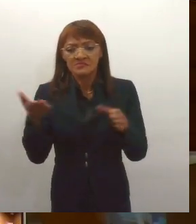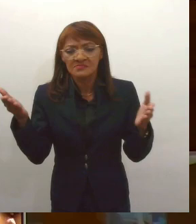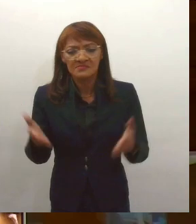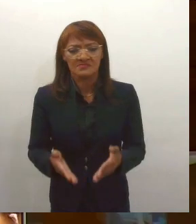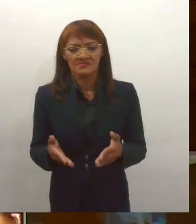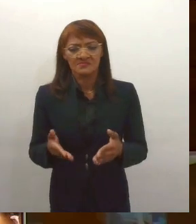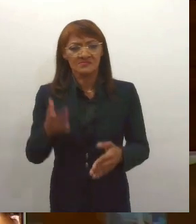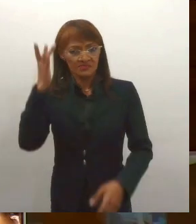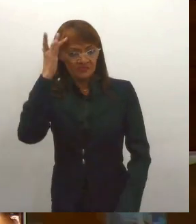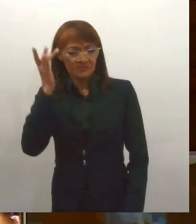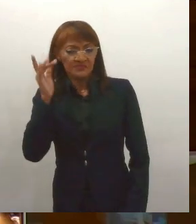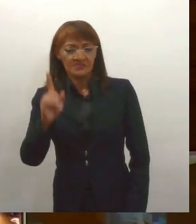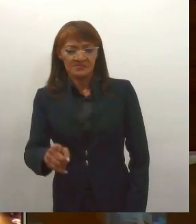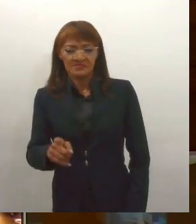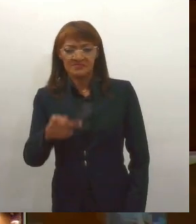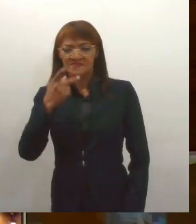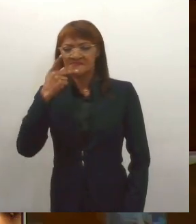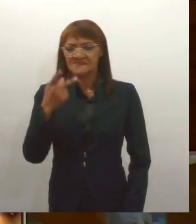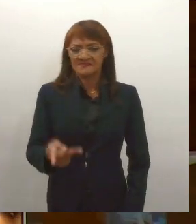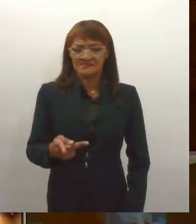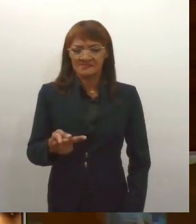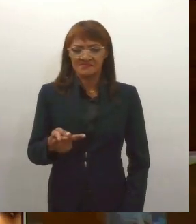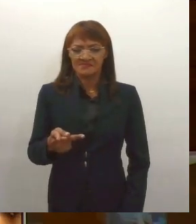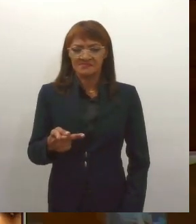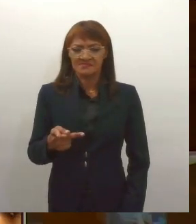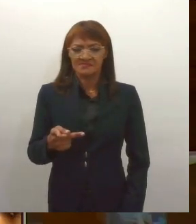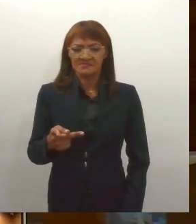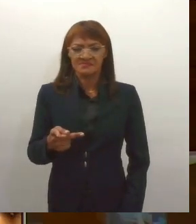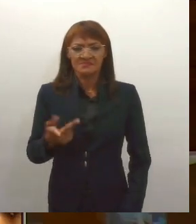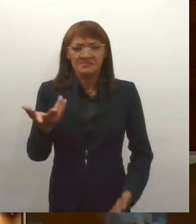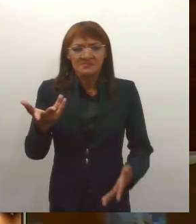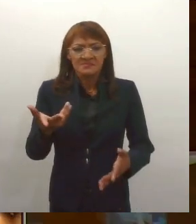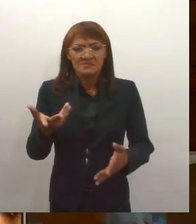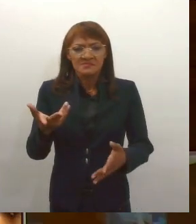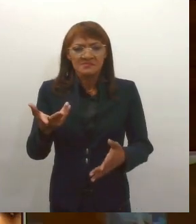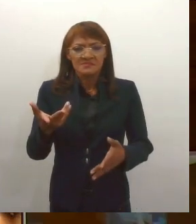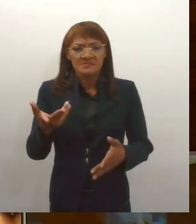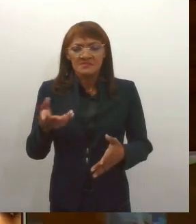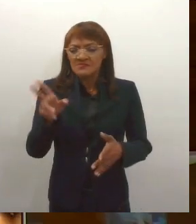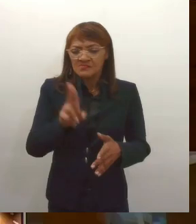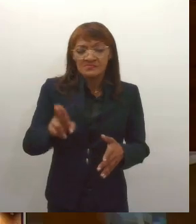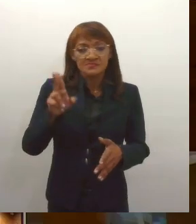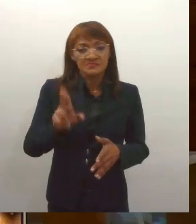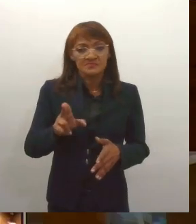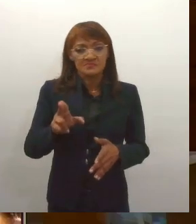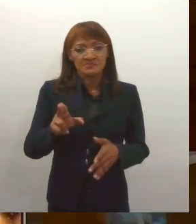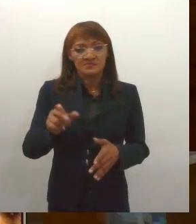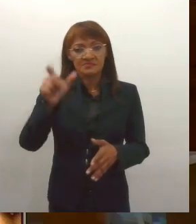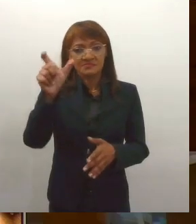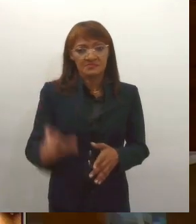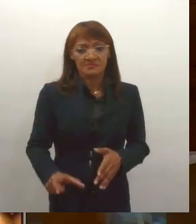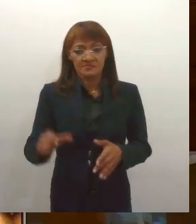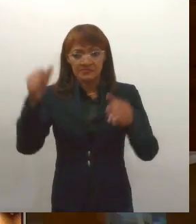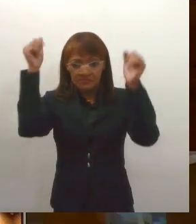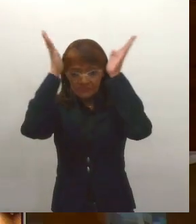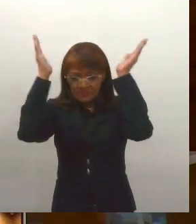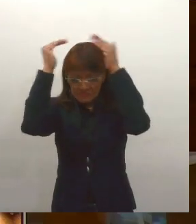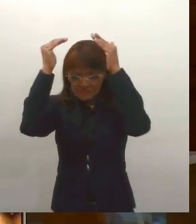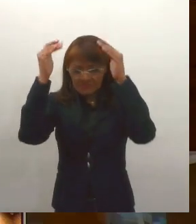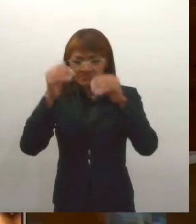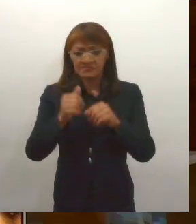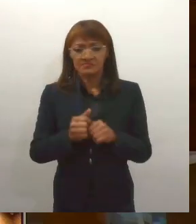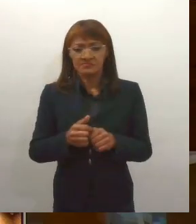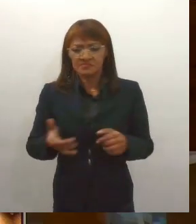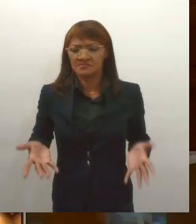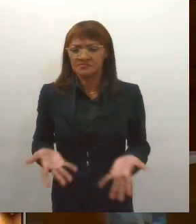nome de um papa para dizer para estimular ainda mais o discurso de ódio de toda uma população de toda uma